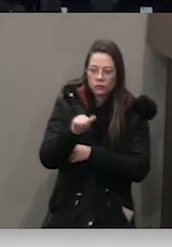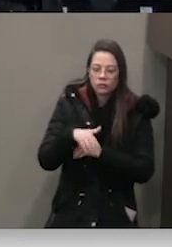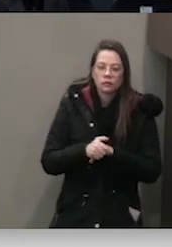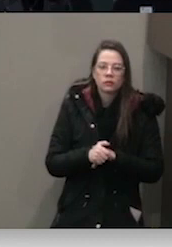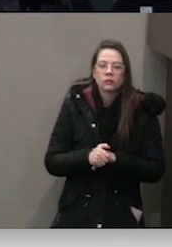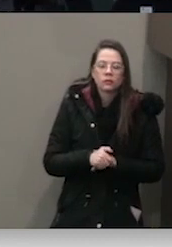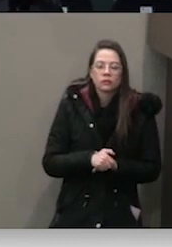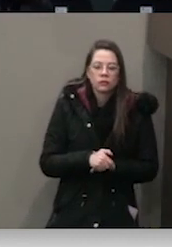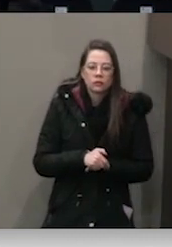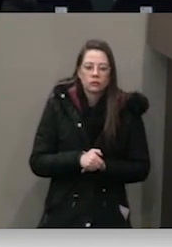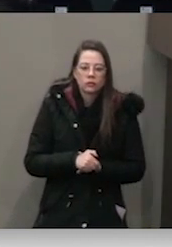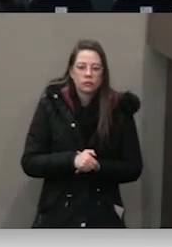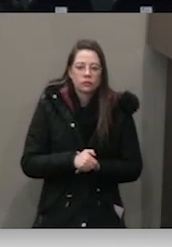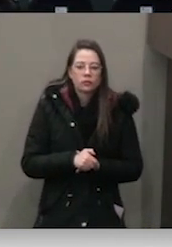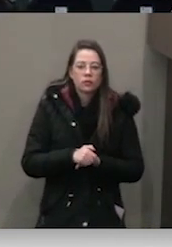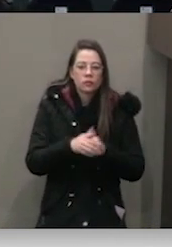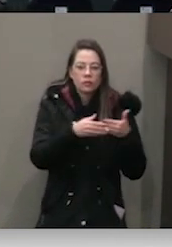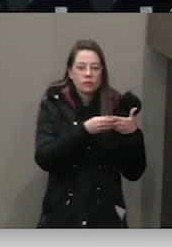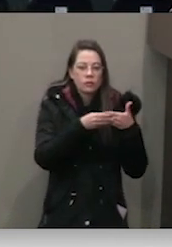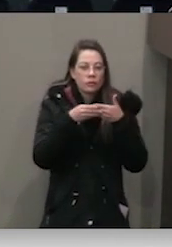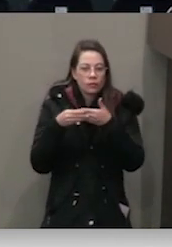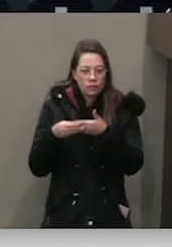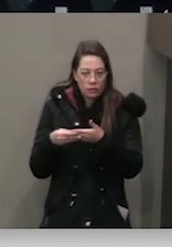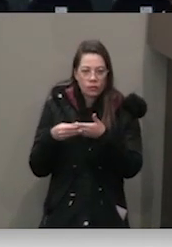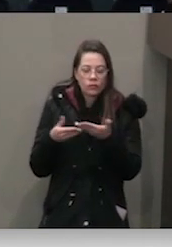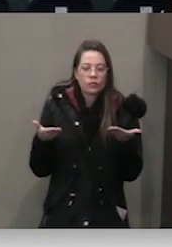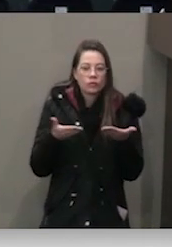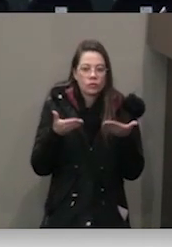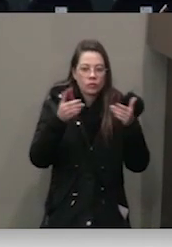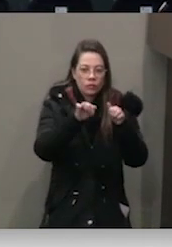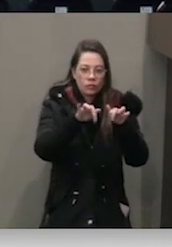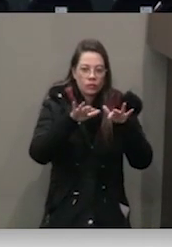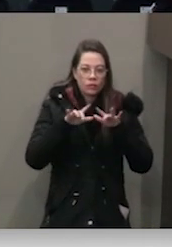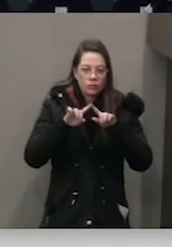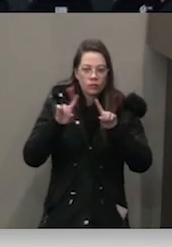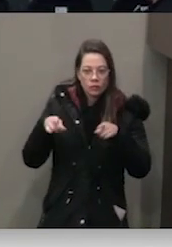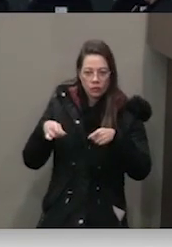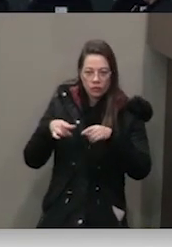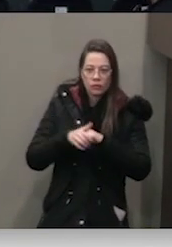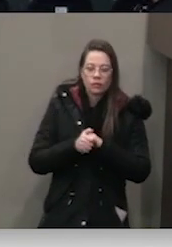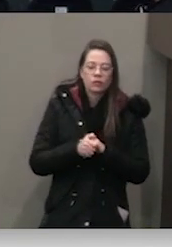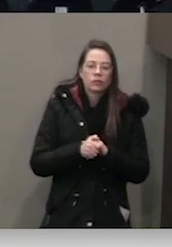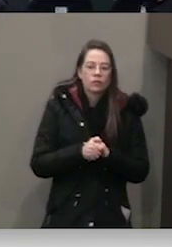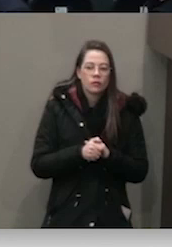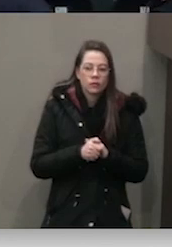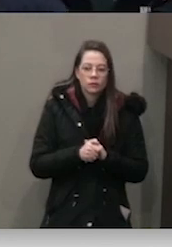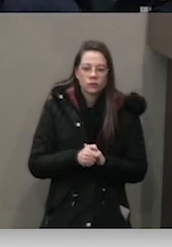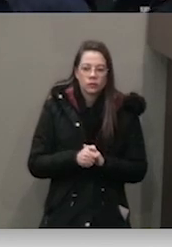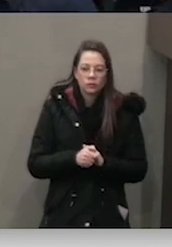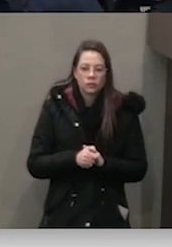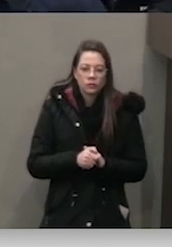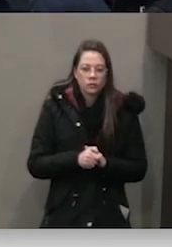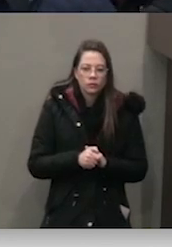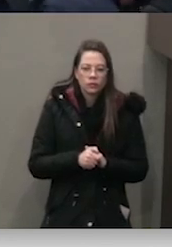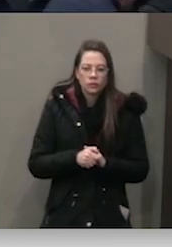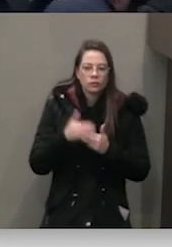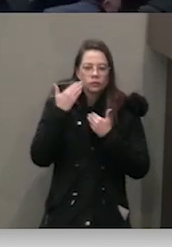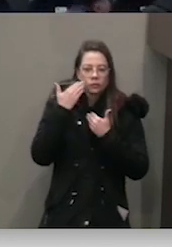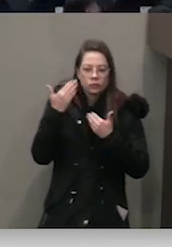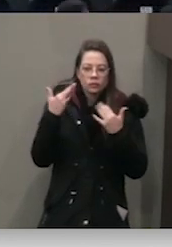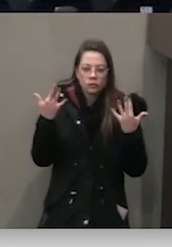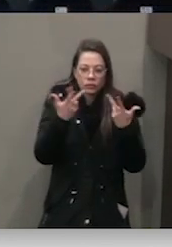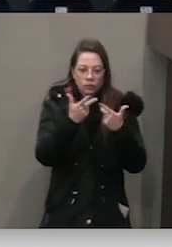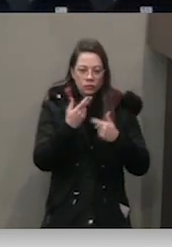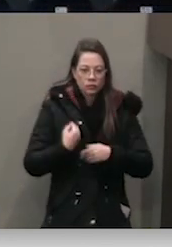Munareto, que vai conduzir a sessão, a audiência pública. Agradecendo os